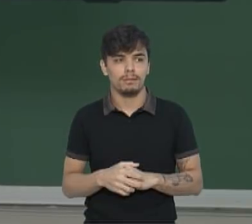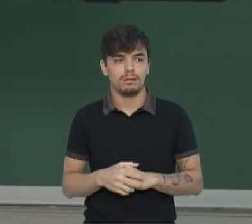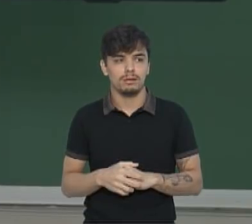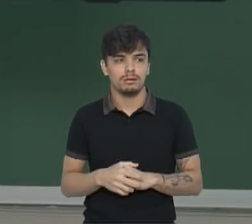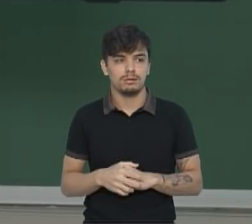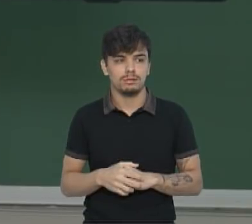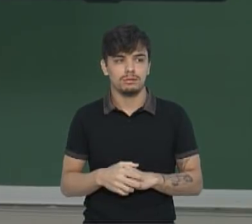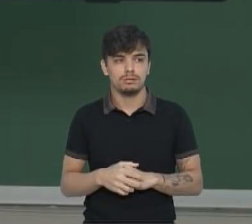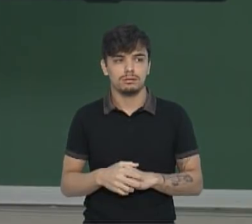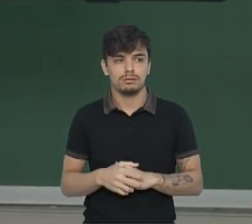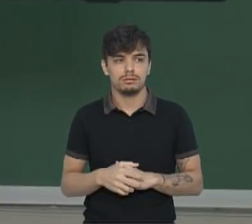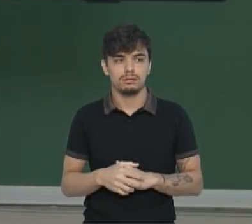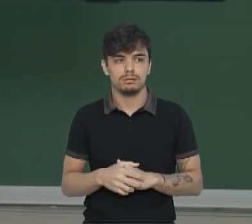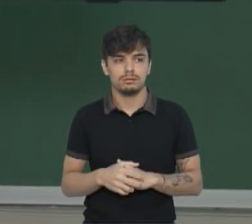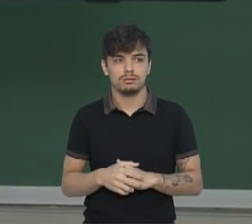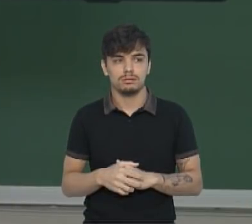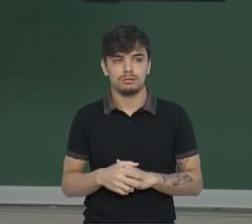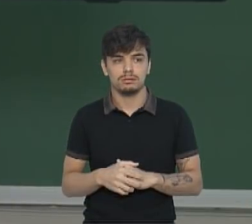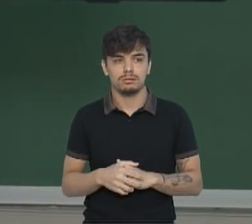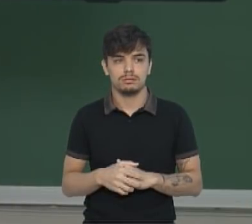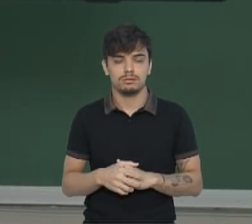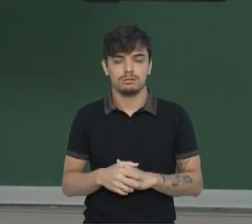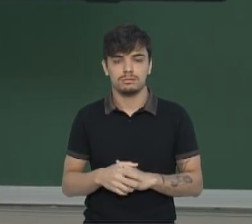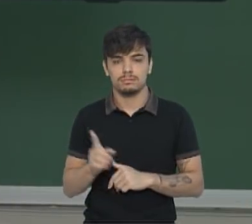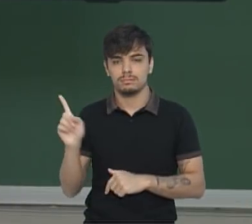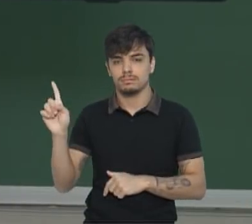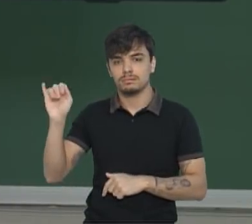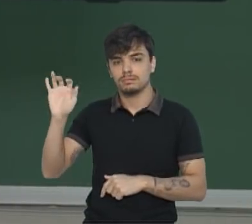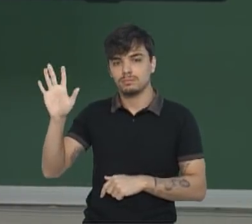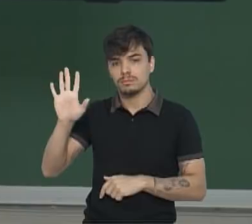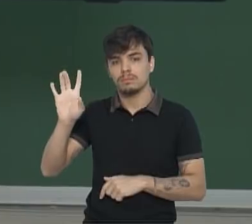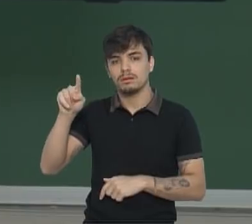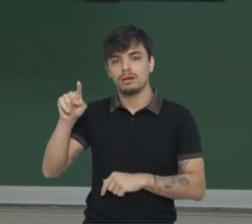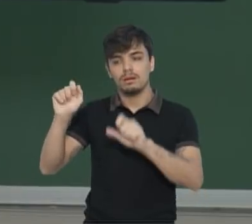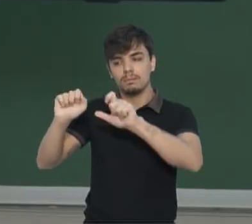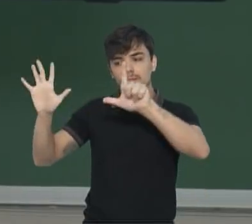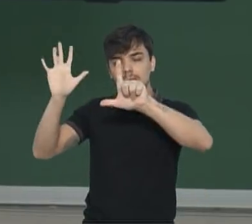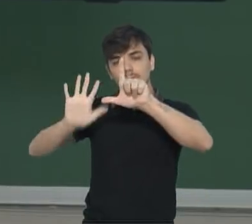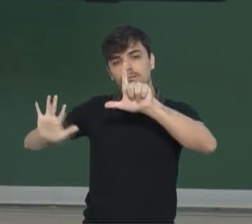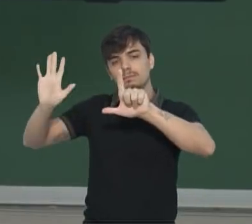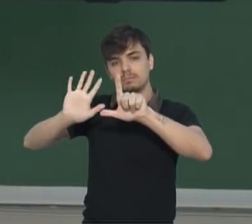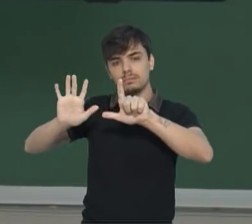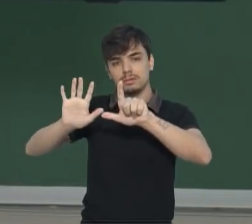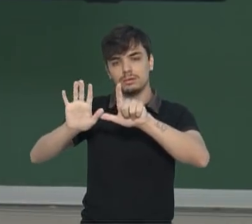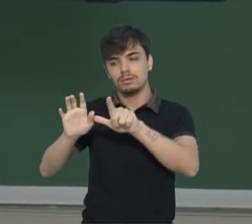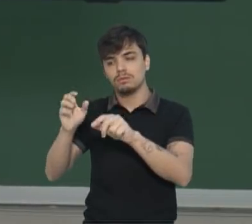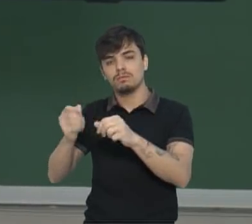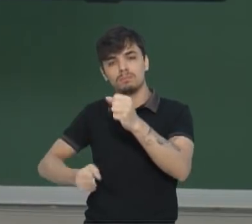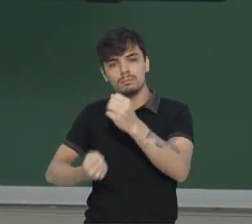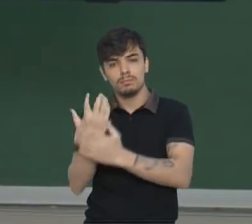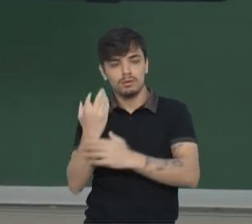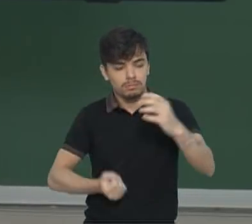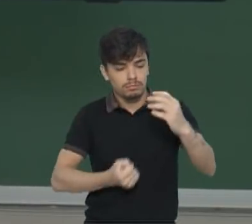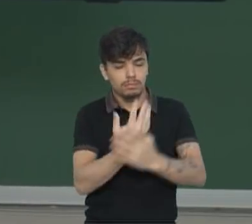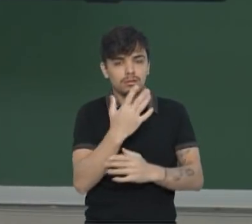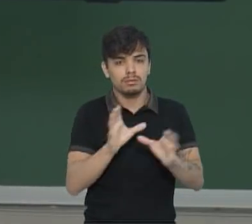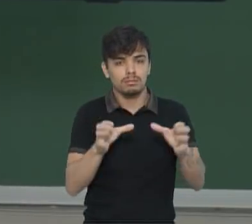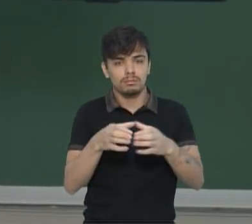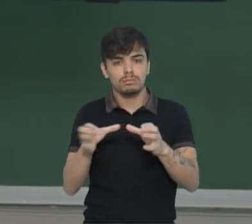Le Goff. Relembrando, né, aqui o mapa que a gente viu já na aula anterior da formação dos reinos bárbaros. Então a gente tem